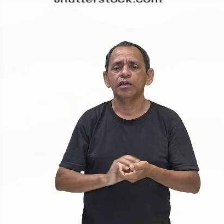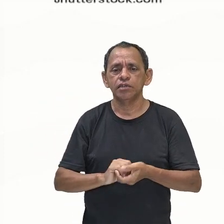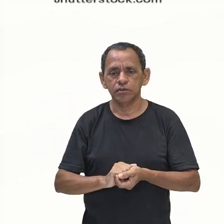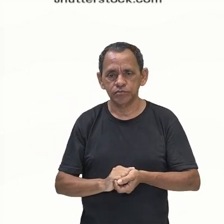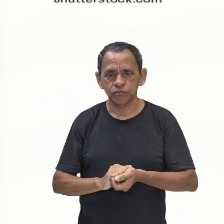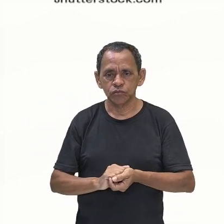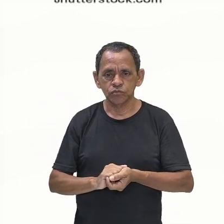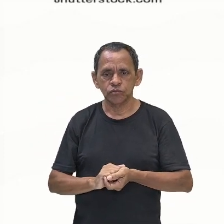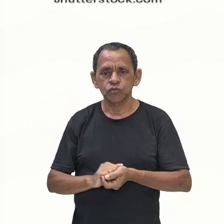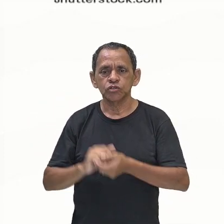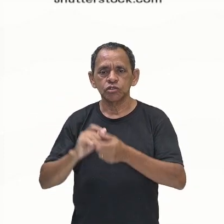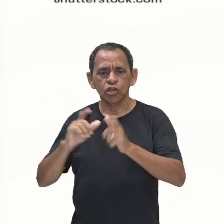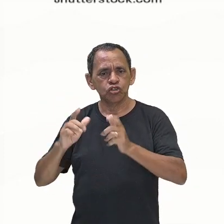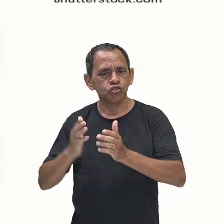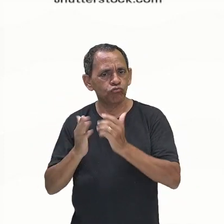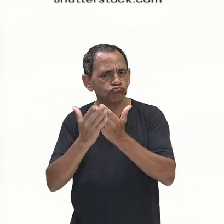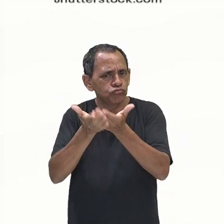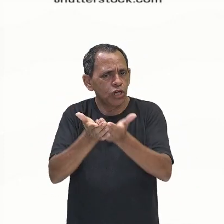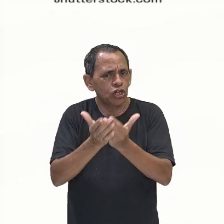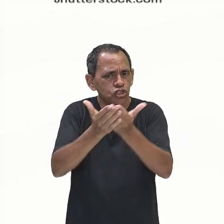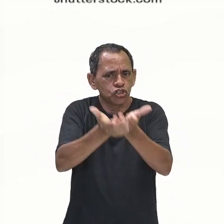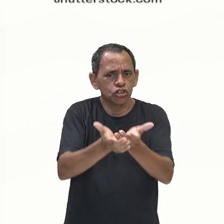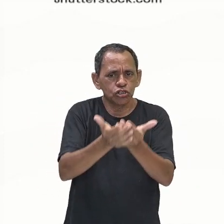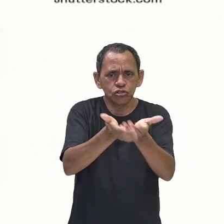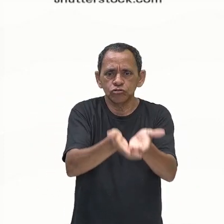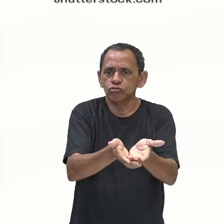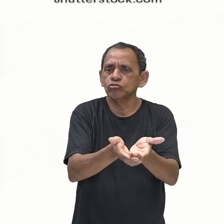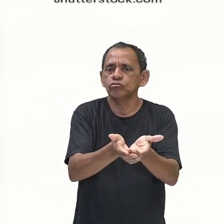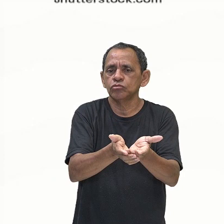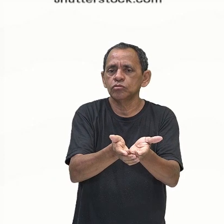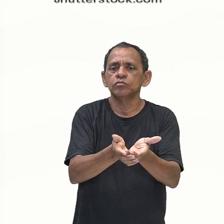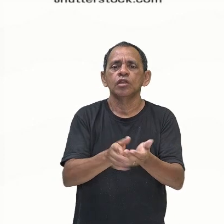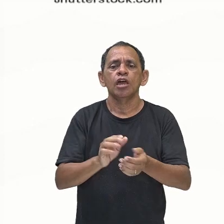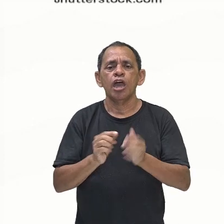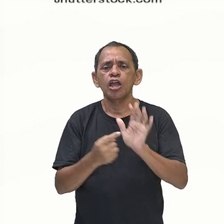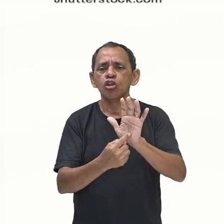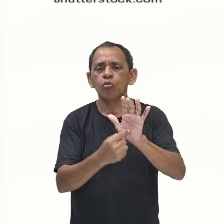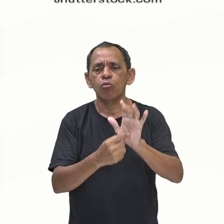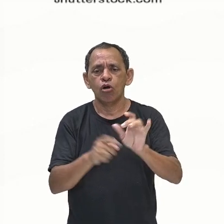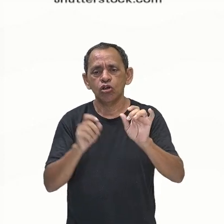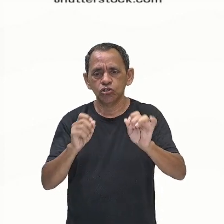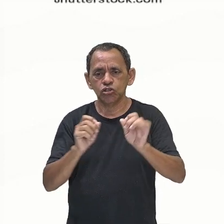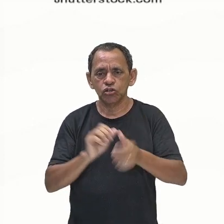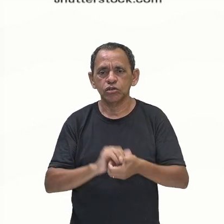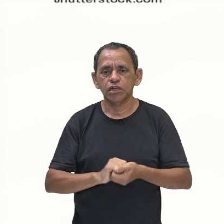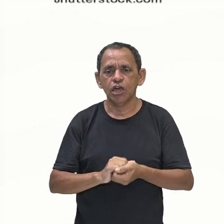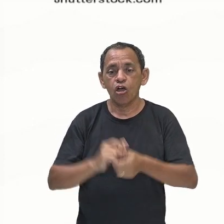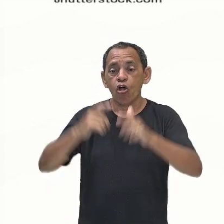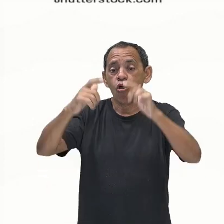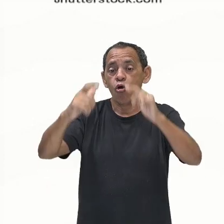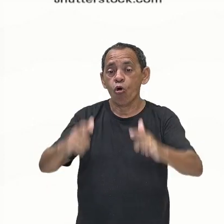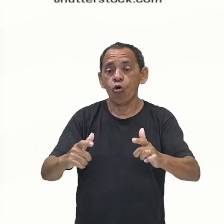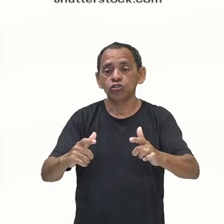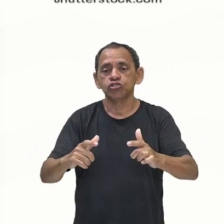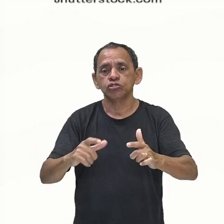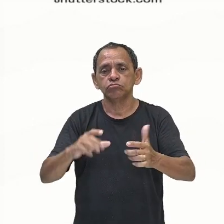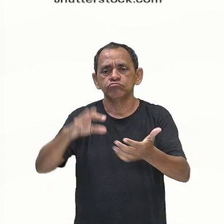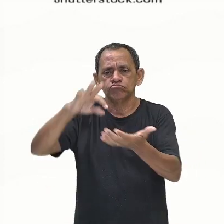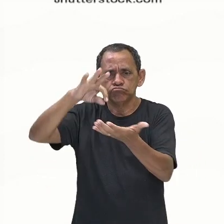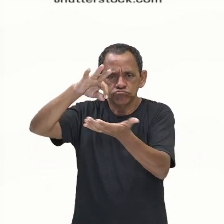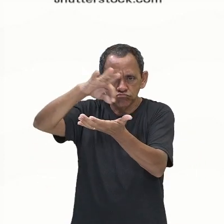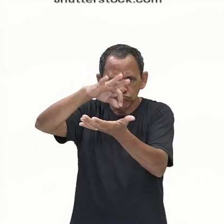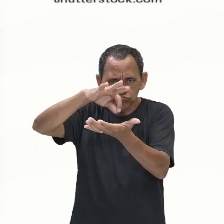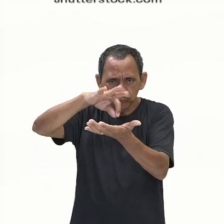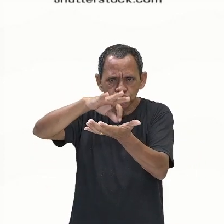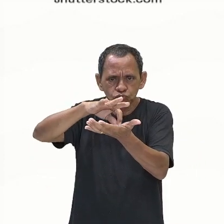ali, né? O território marítimo, que eu quis dizer, o contraste entre o mar e a costa, né? Indicando